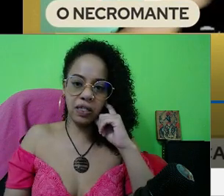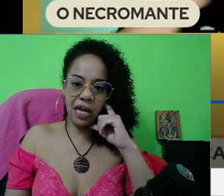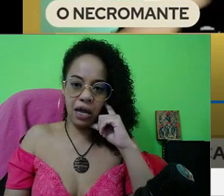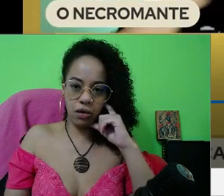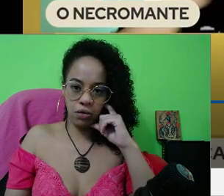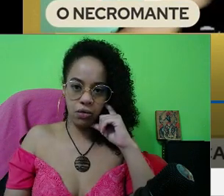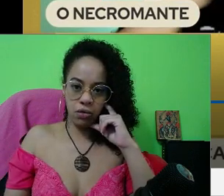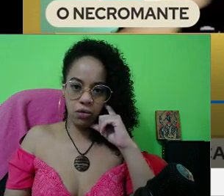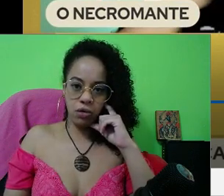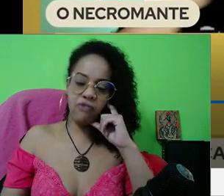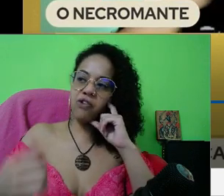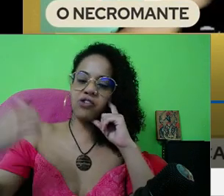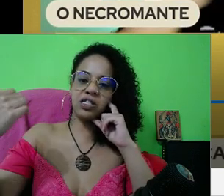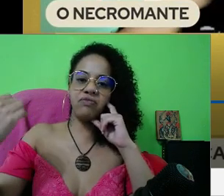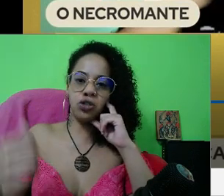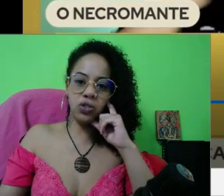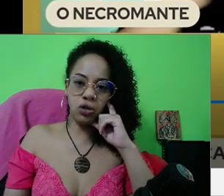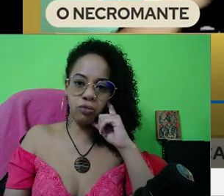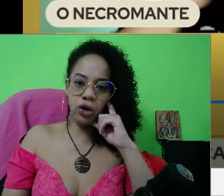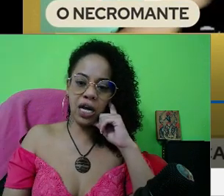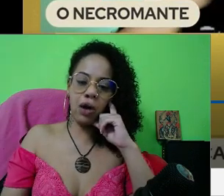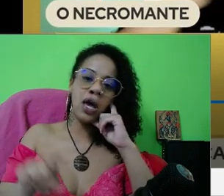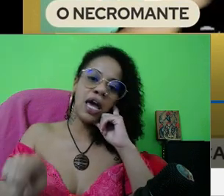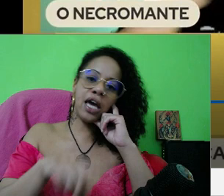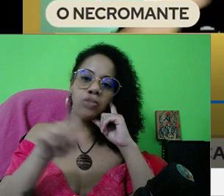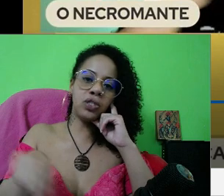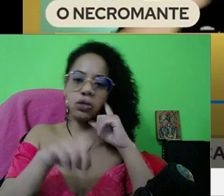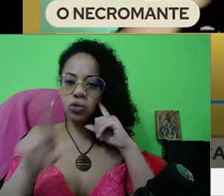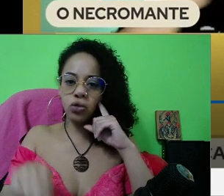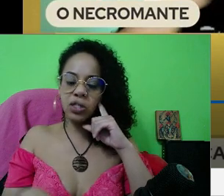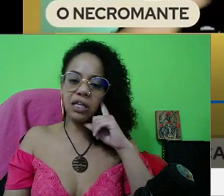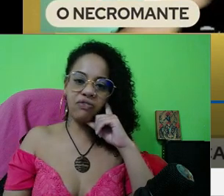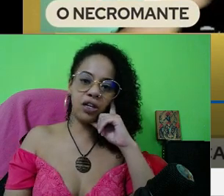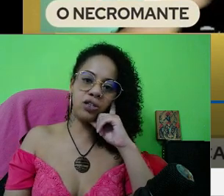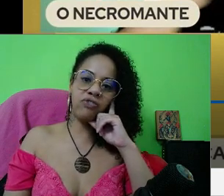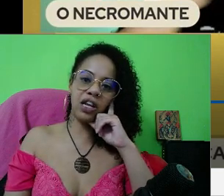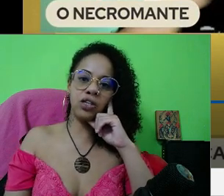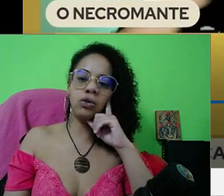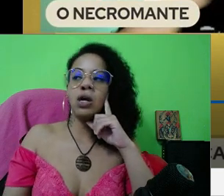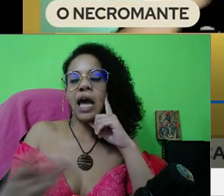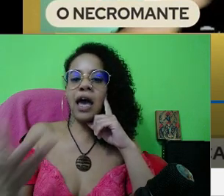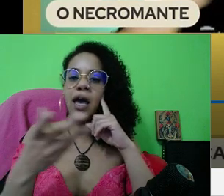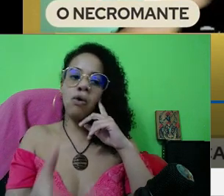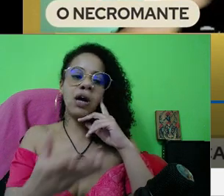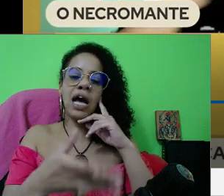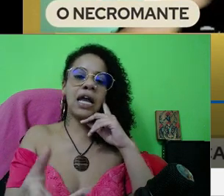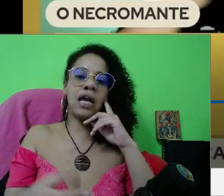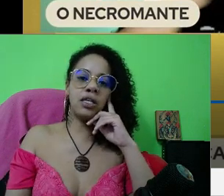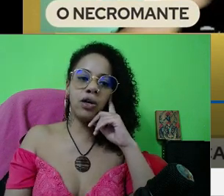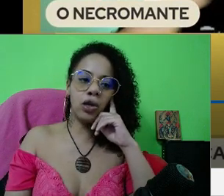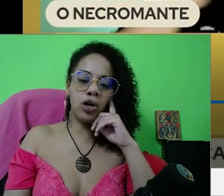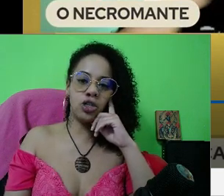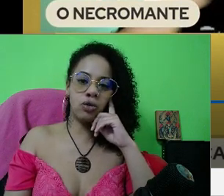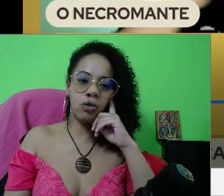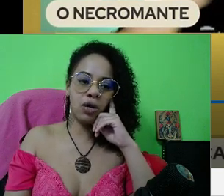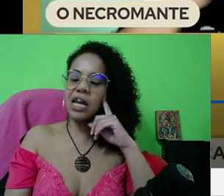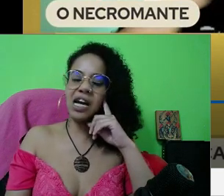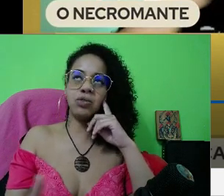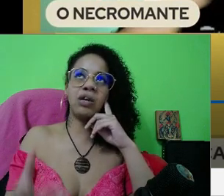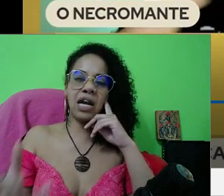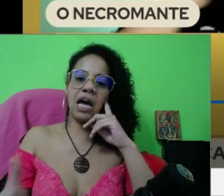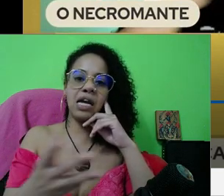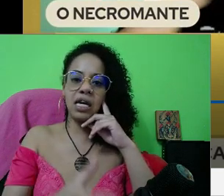reduzir tudo tuas ideias e for fazer vídeozinho no meu canal reduzindo tudo que você tá falando e falando é um canal ideológico